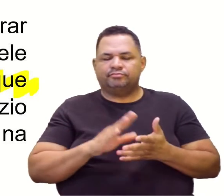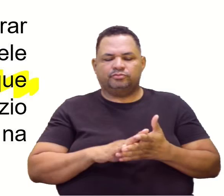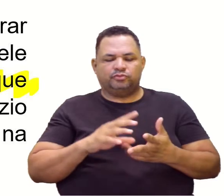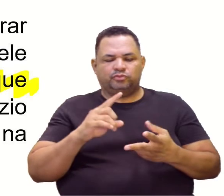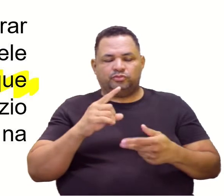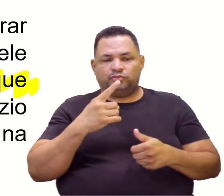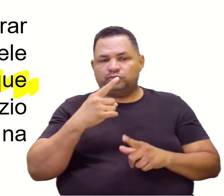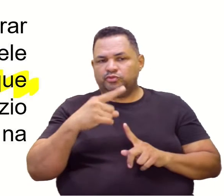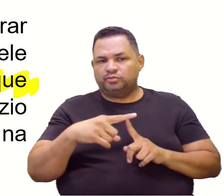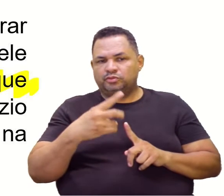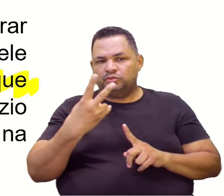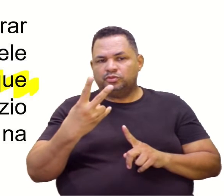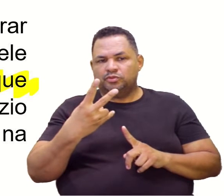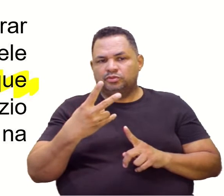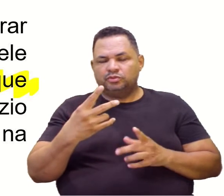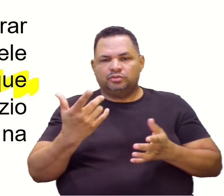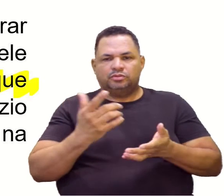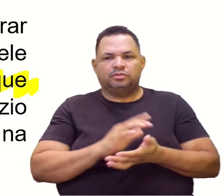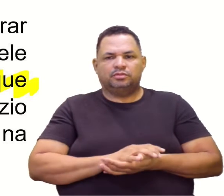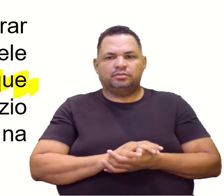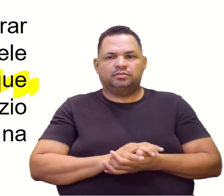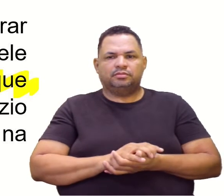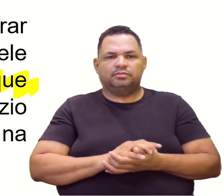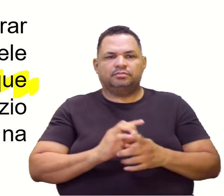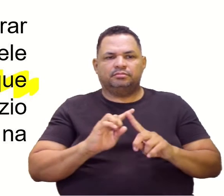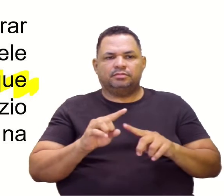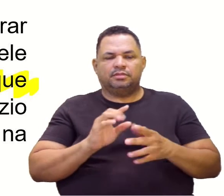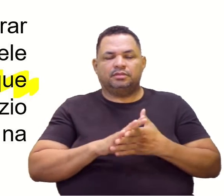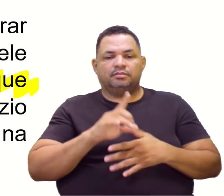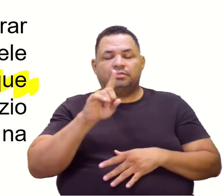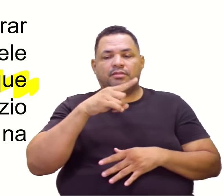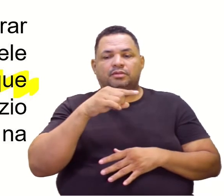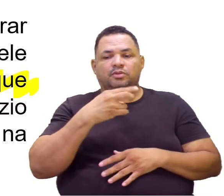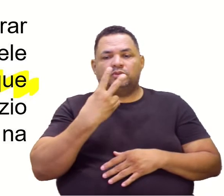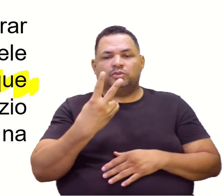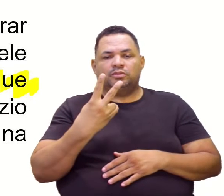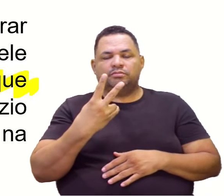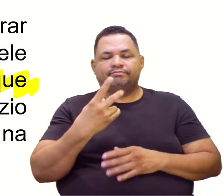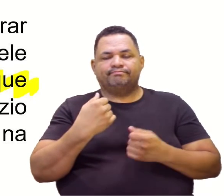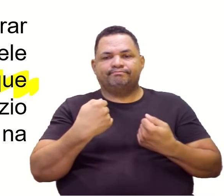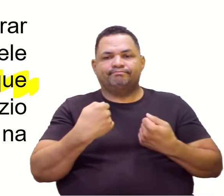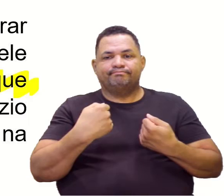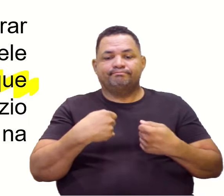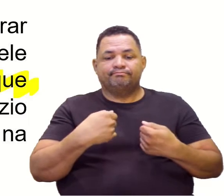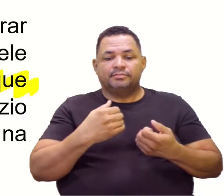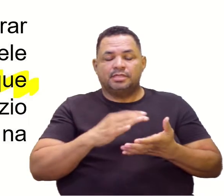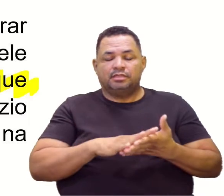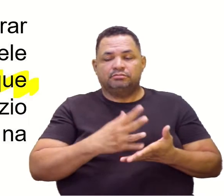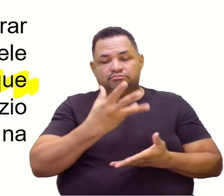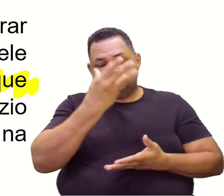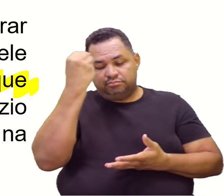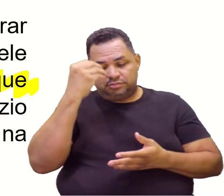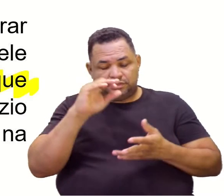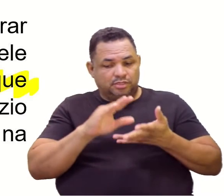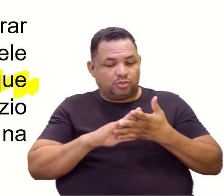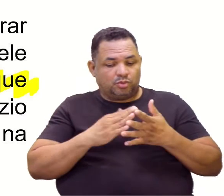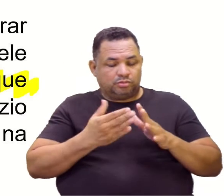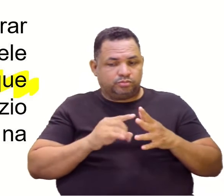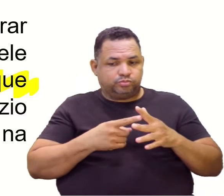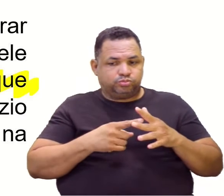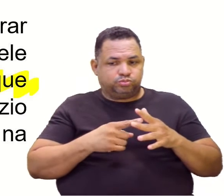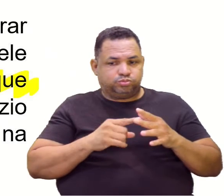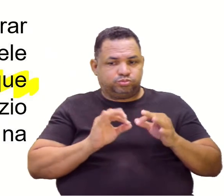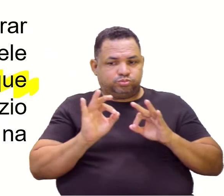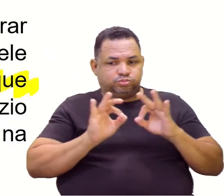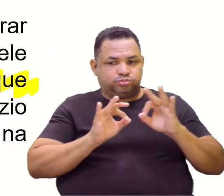2 também já tá bem Tá bem complicadinho, perto. porque mas eu marcaria o tipo 2. Mas aí não posso esquecer que tem a centrífuga, não é? Que mete porque calor.